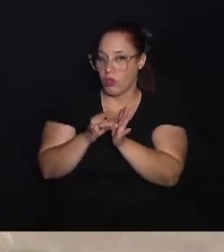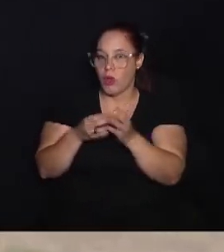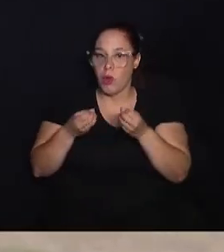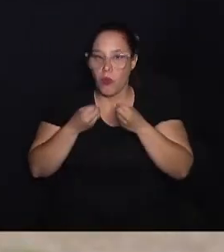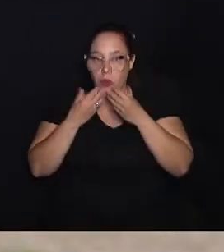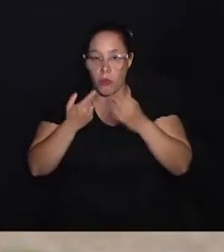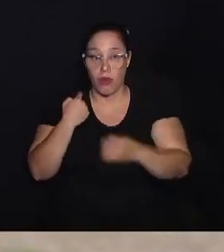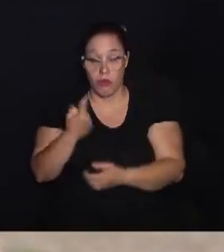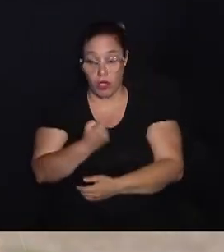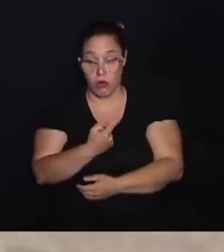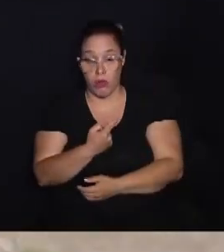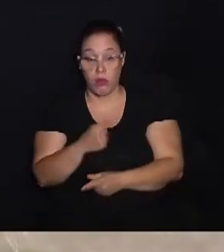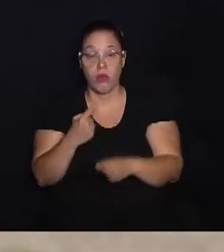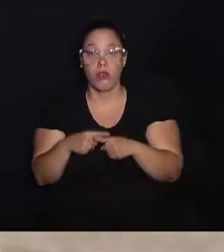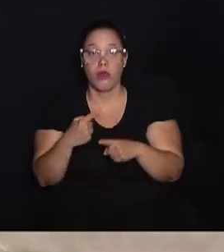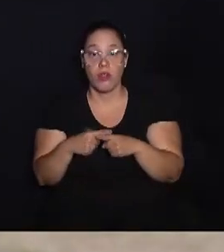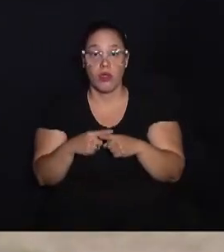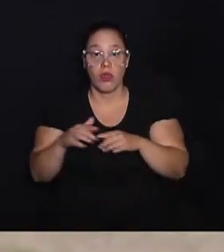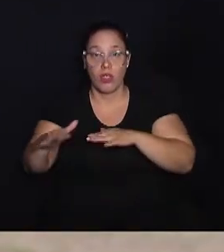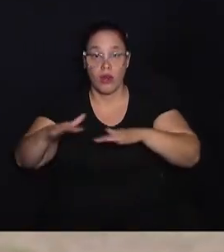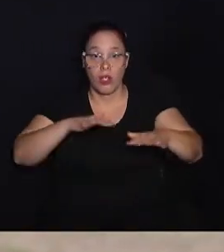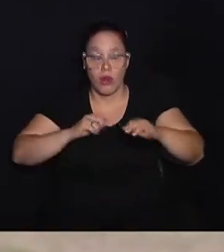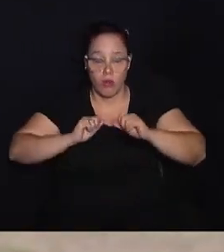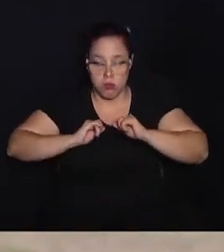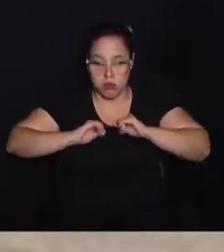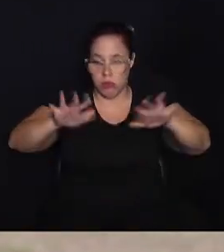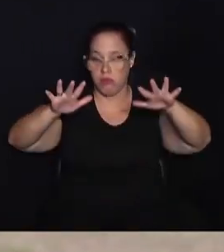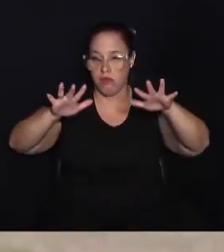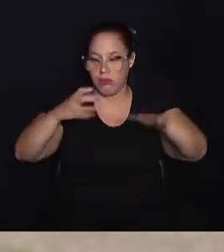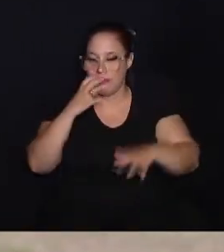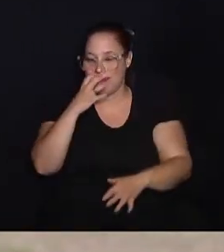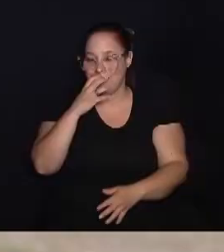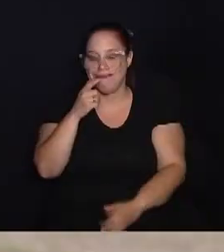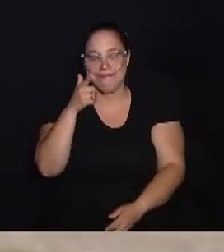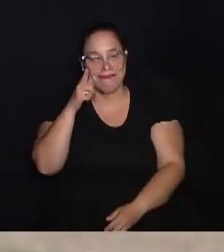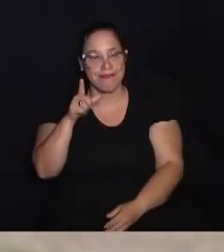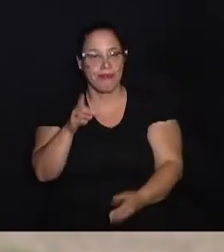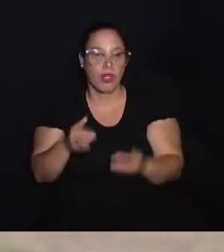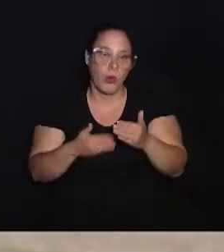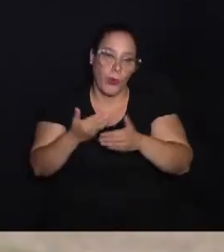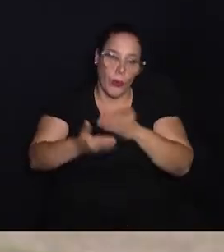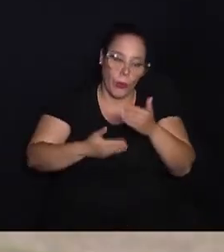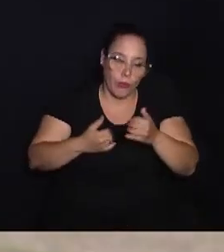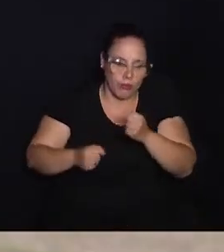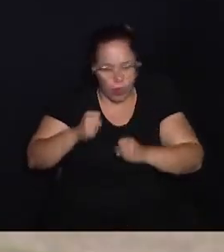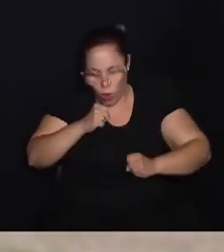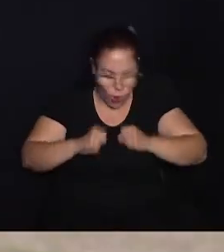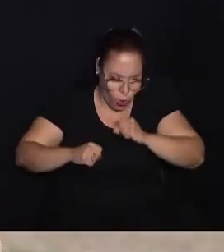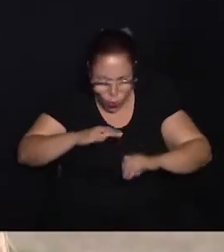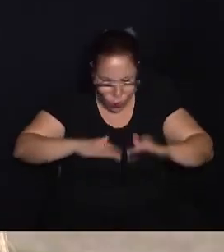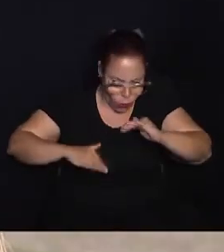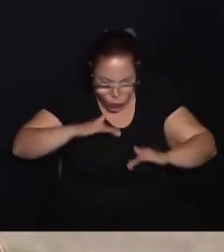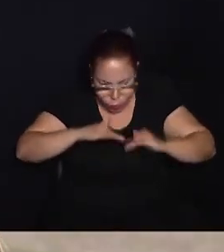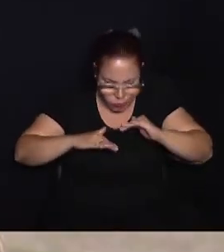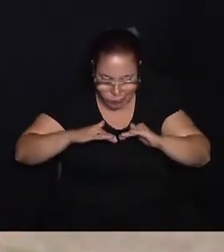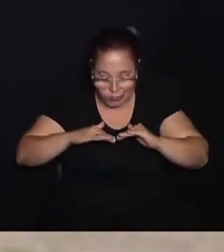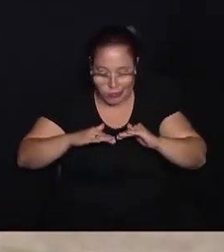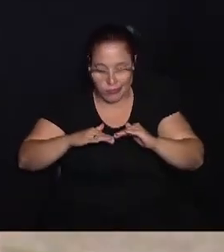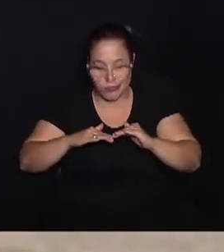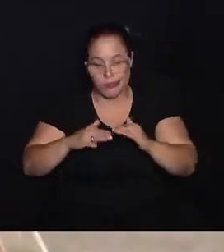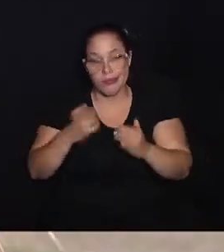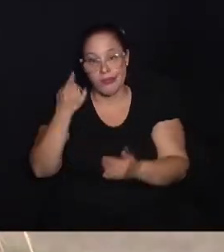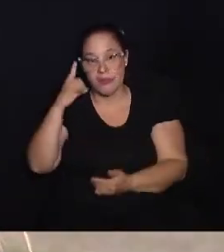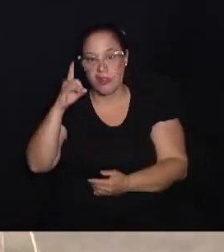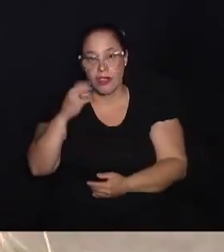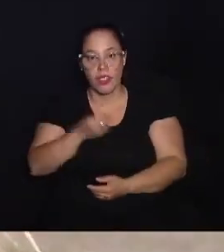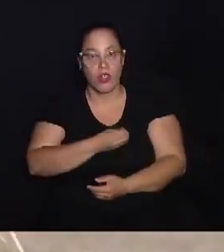bom na verdade é é um benefício pra gente porque a gente tem espaço para soltar os cachorros eles conseguem interagir correr